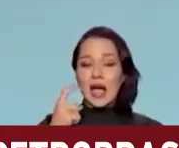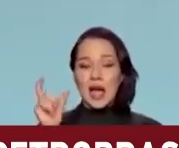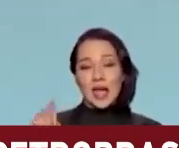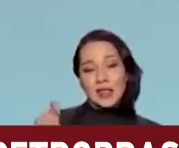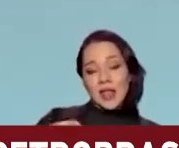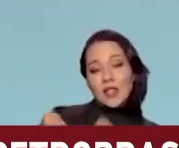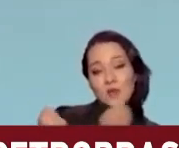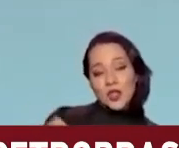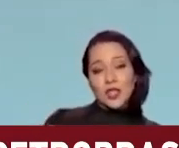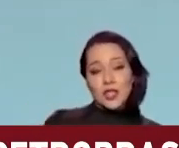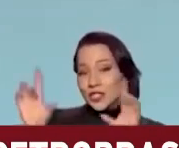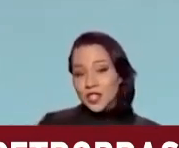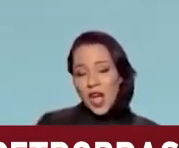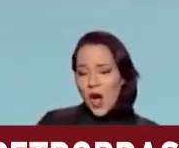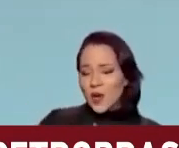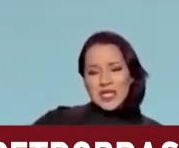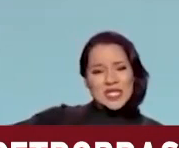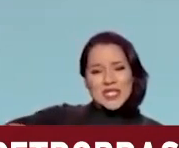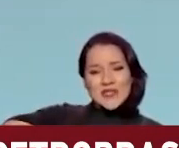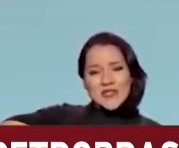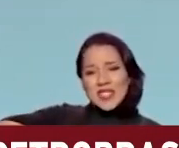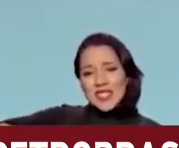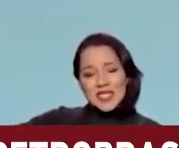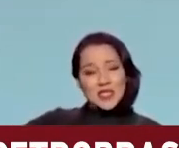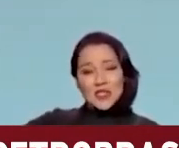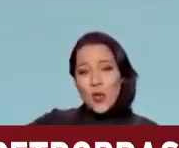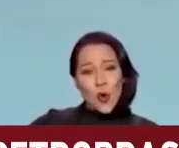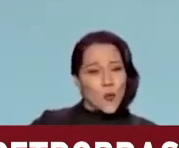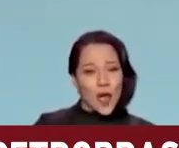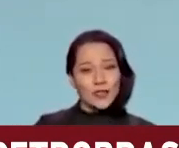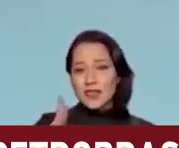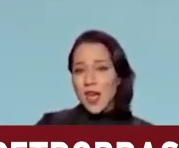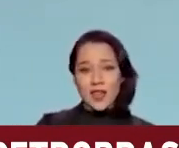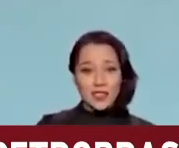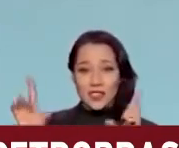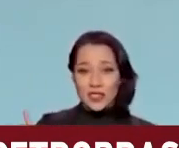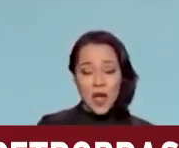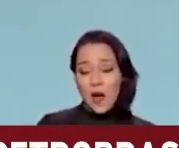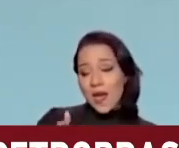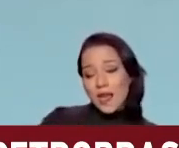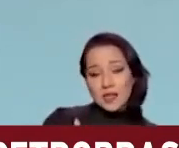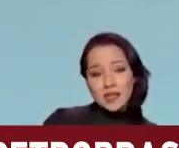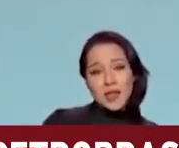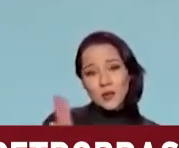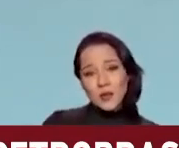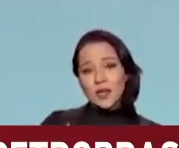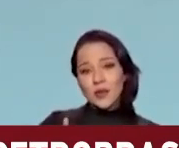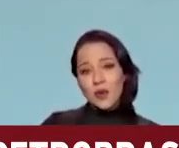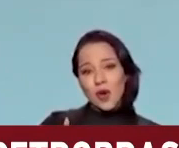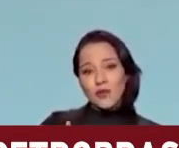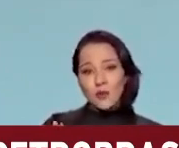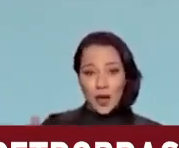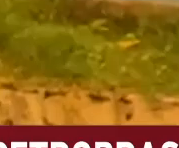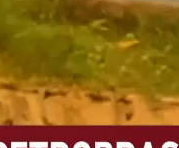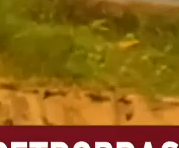indicados ainda precisam ser apreciados, avaliados pelos comitês internos da Petrobras, de conformidade e também